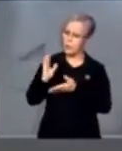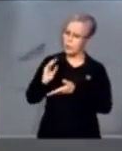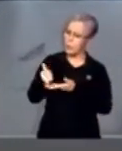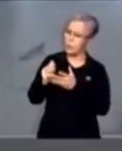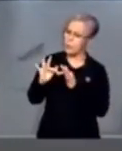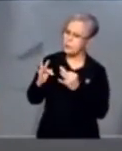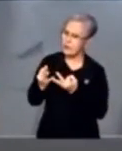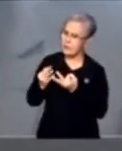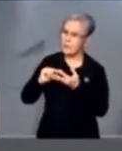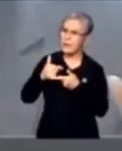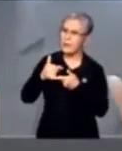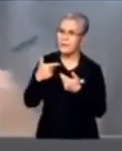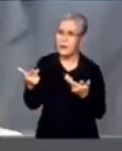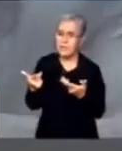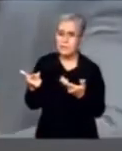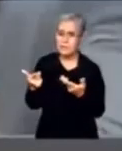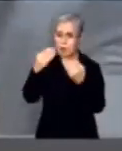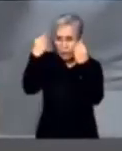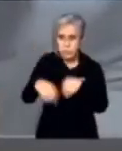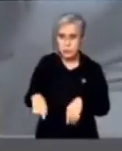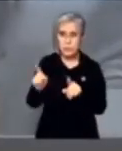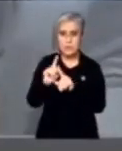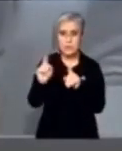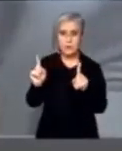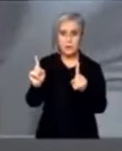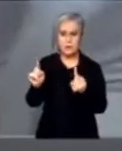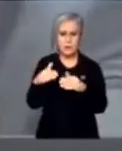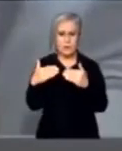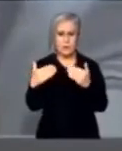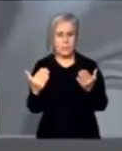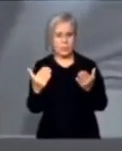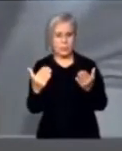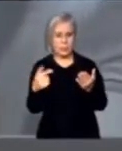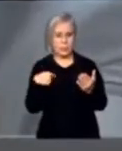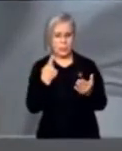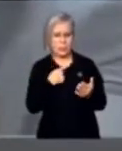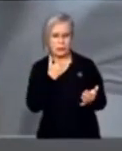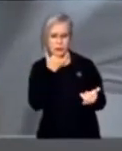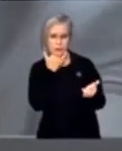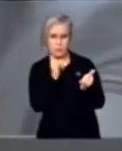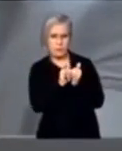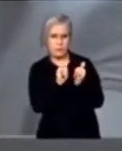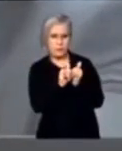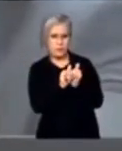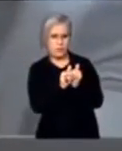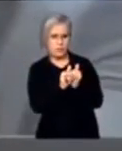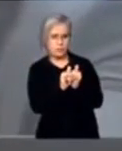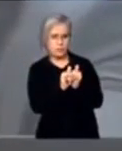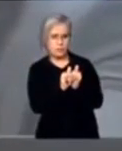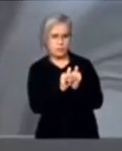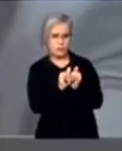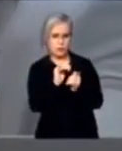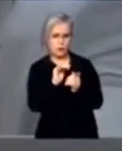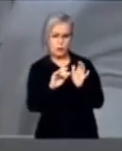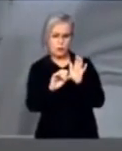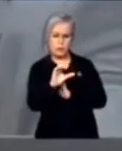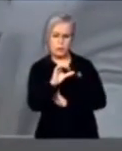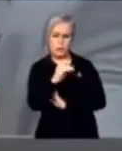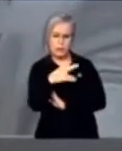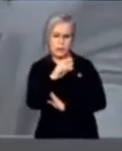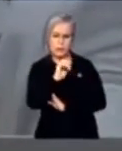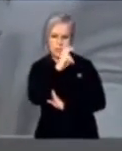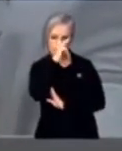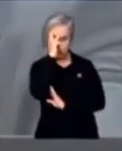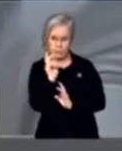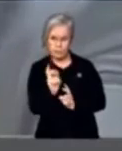Ninguém pode. Mas perdoaríamos o crime do traficante porque ele é o benfeitor da favela? O